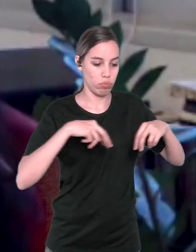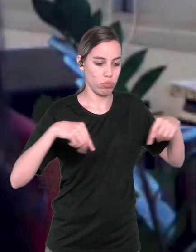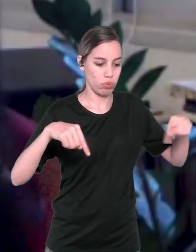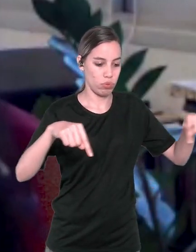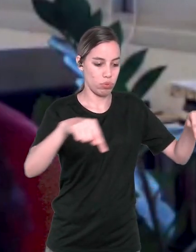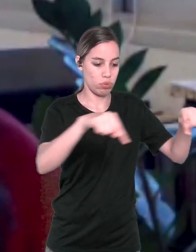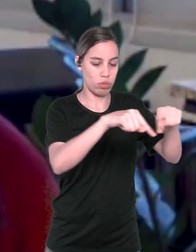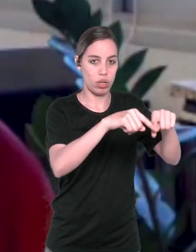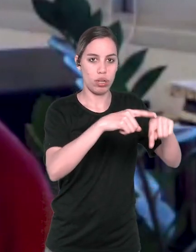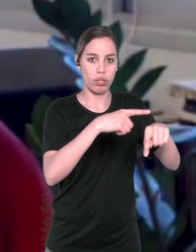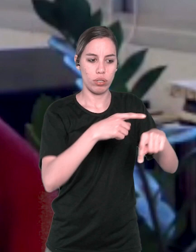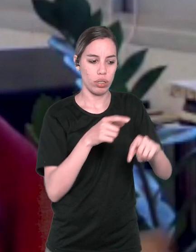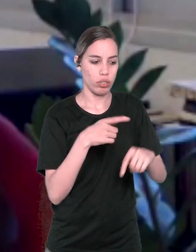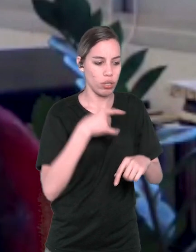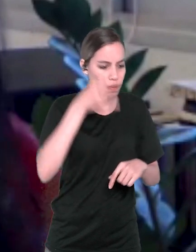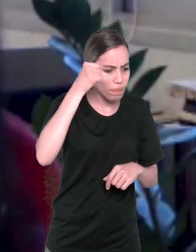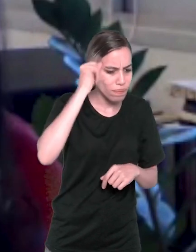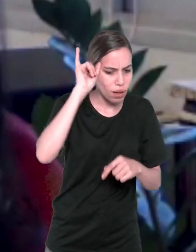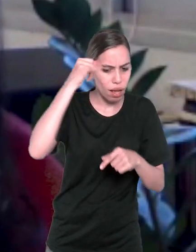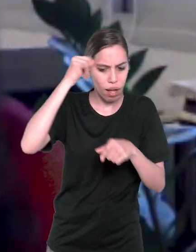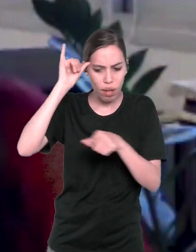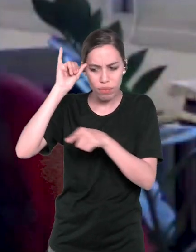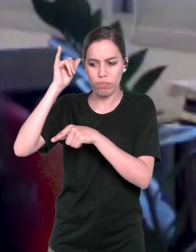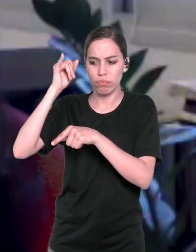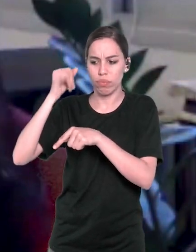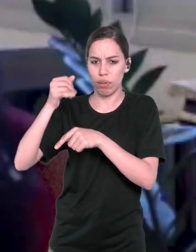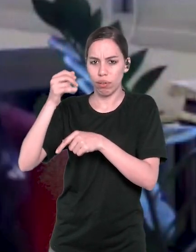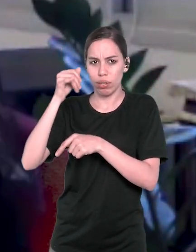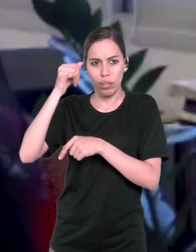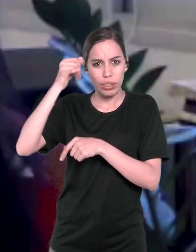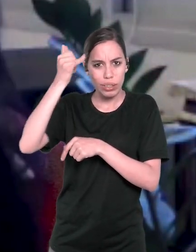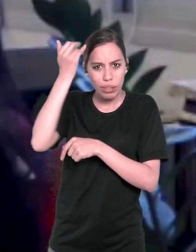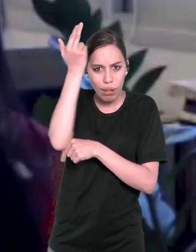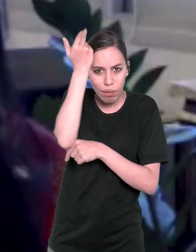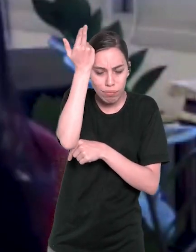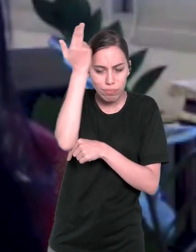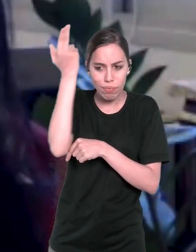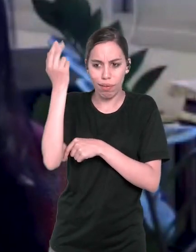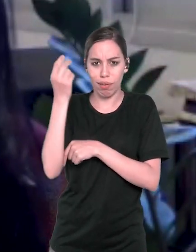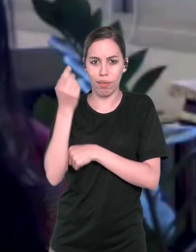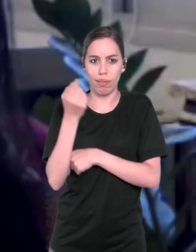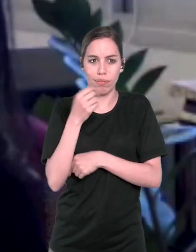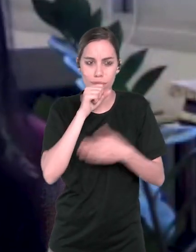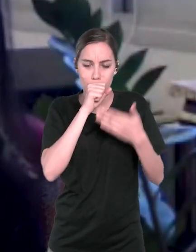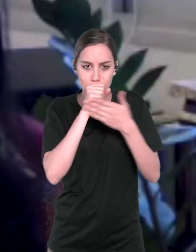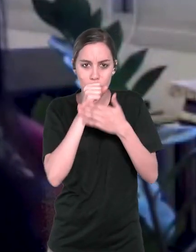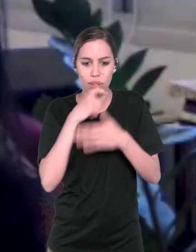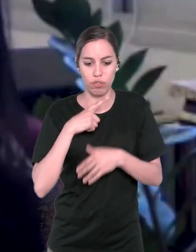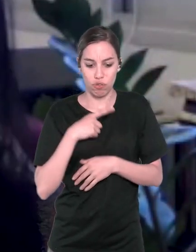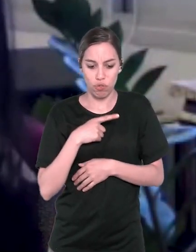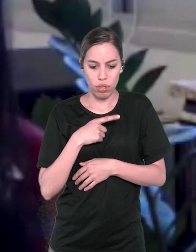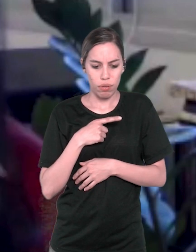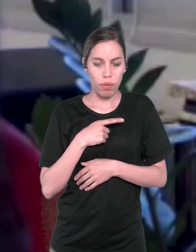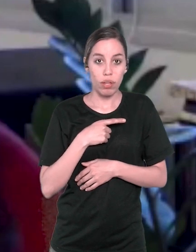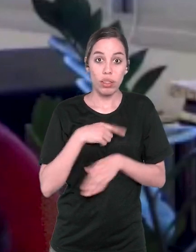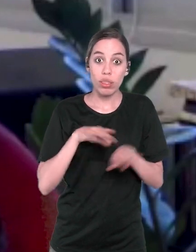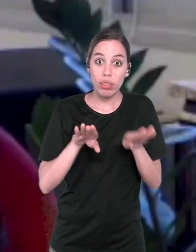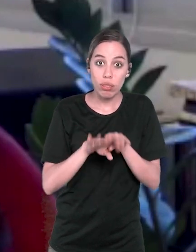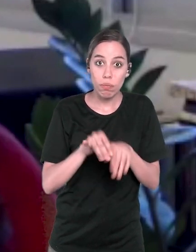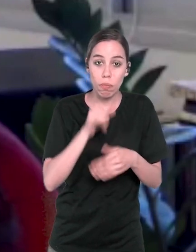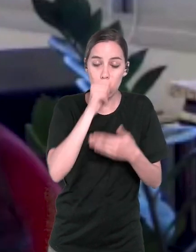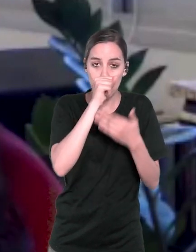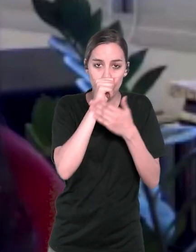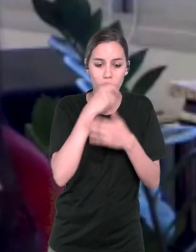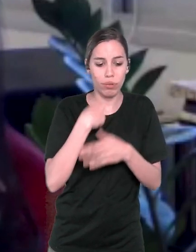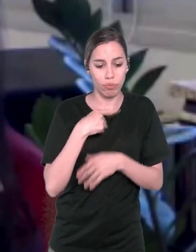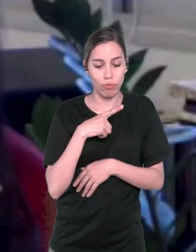os cavalos, os porcos. Tive um porco de estimação, o Zeca, que foi uma das criaturas